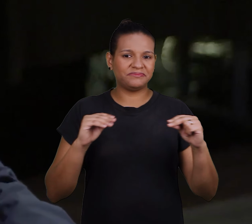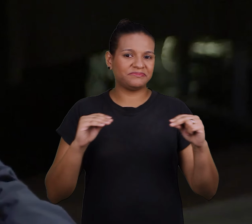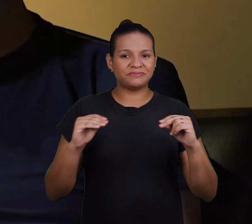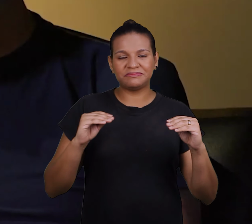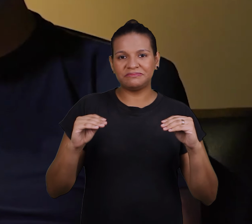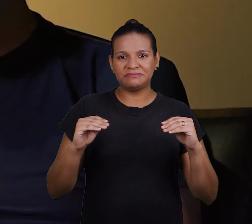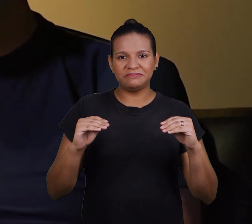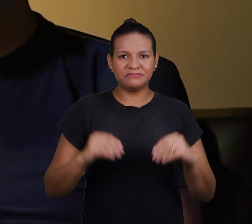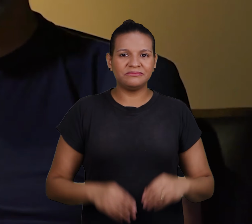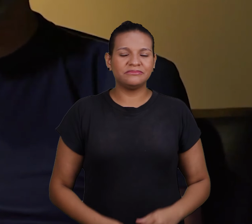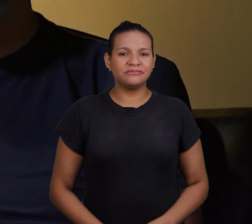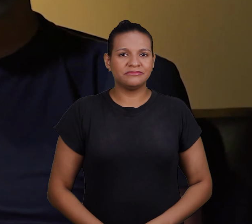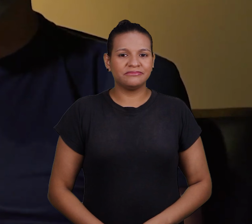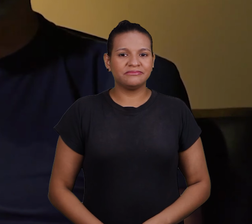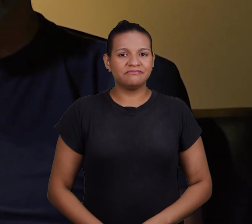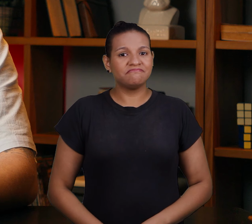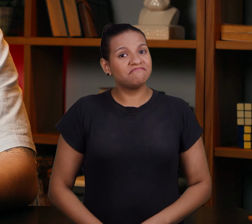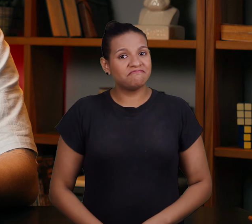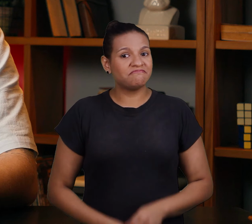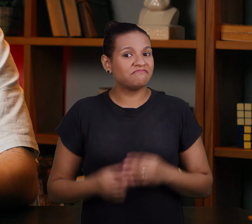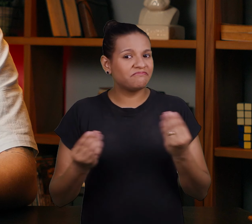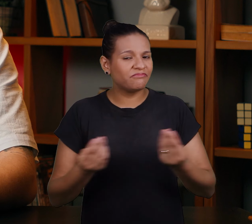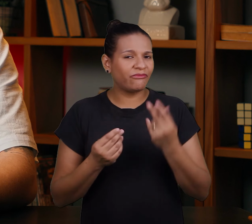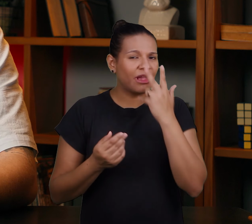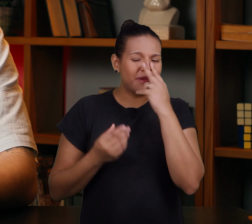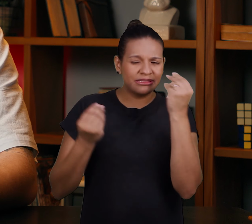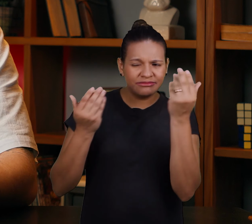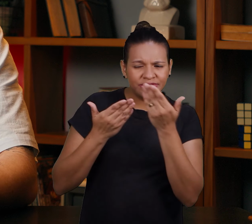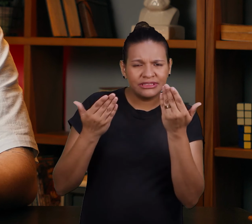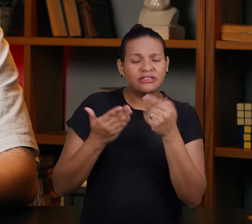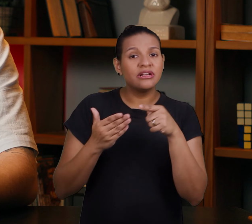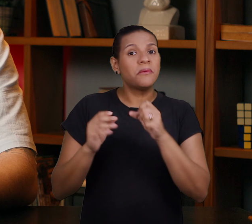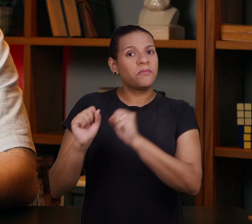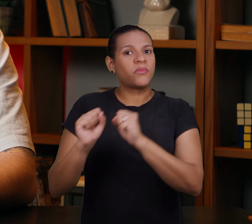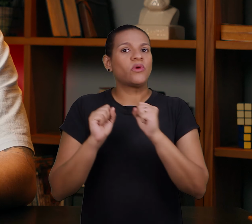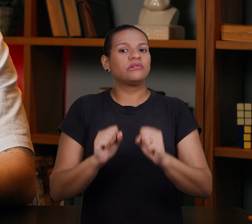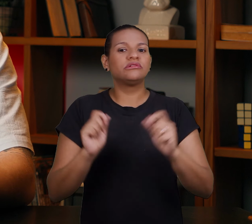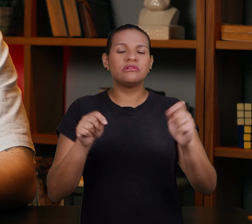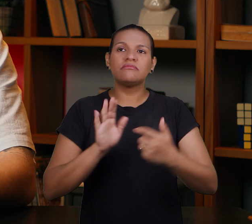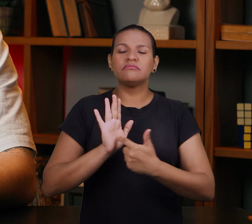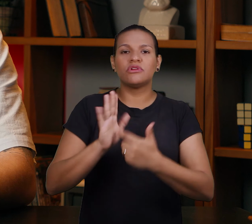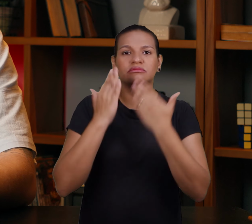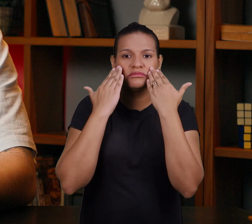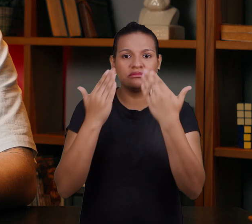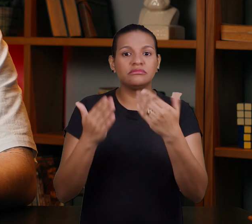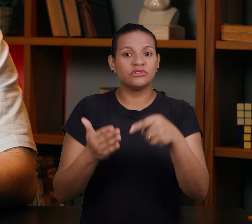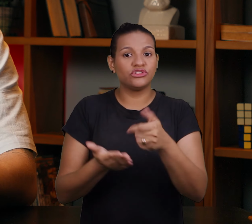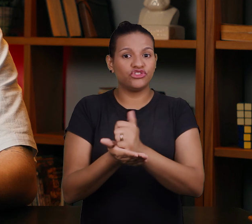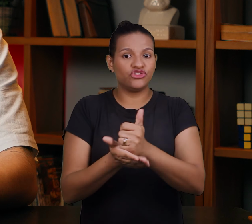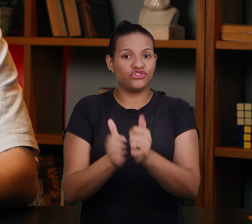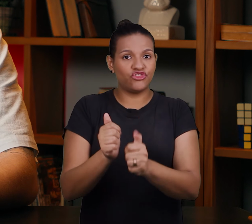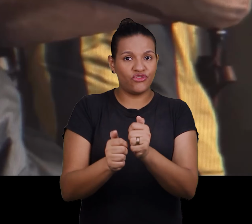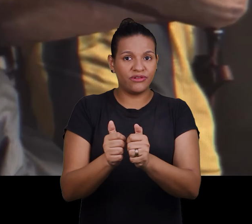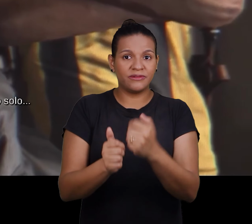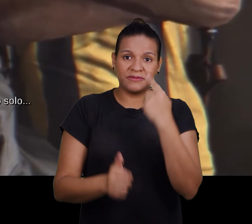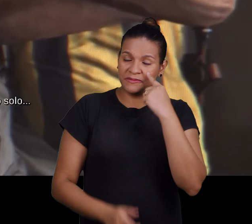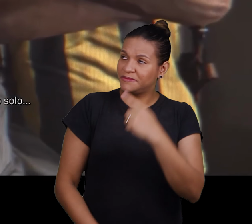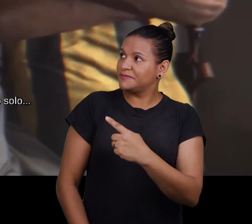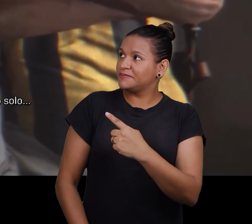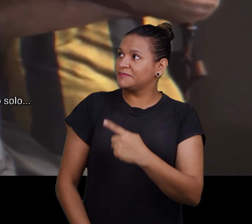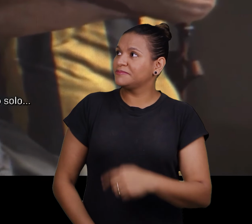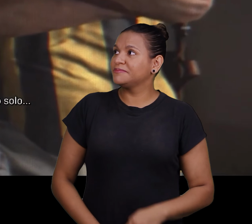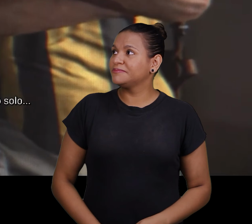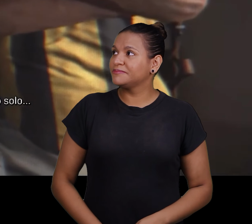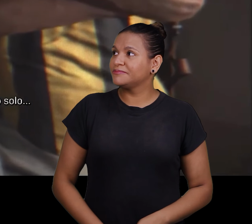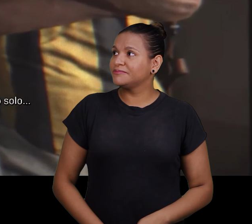seems insane. It seems insane to get political to me. E essa invisibilidade é tão potente que esses caras conseguem afirmar que esse jogo